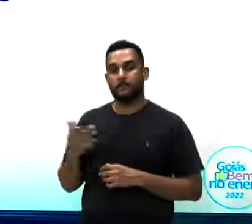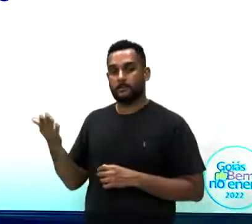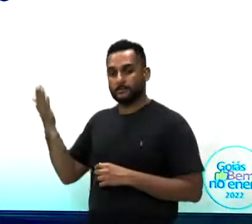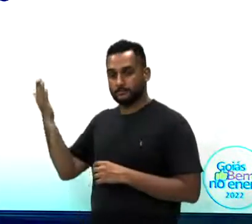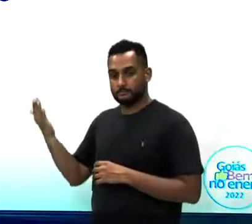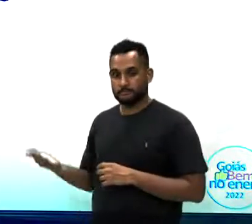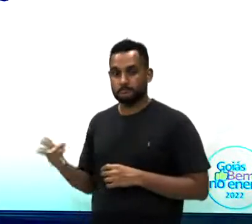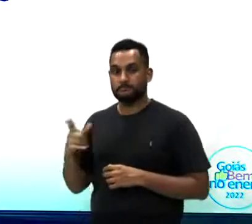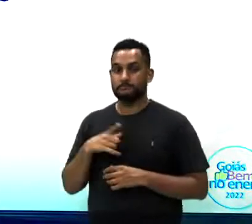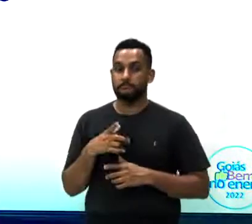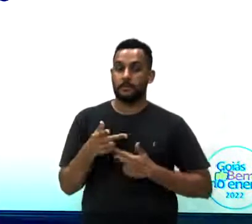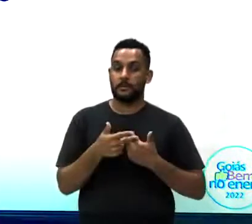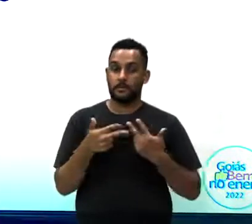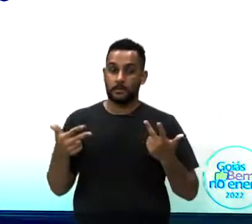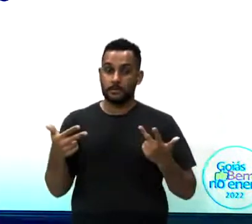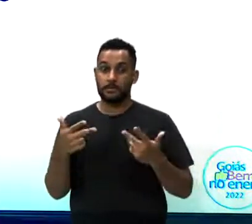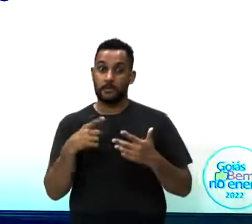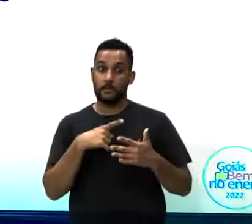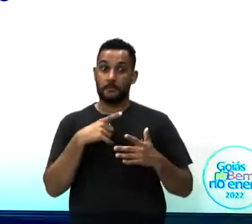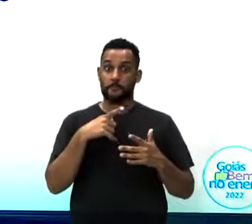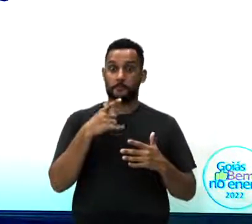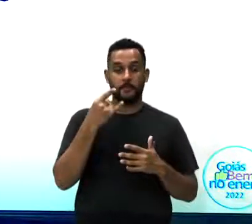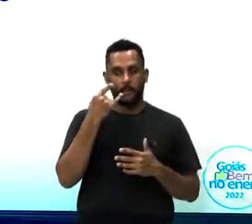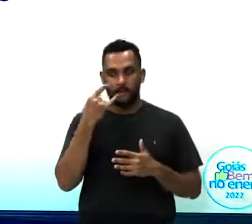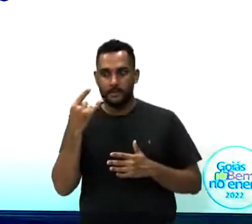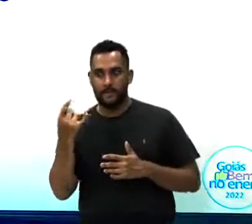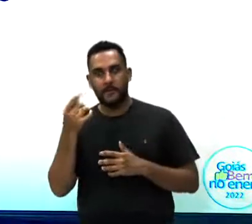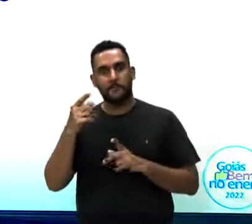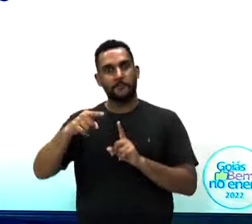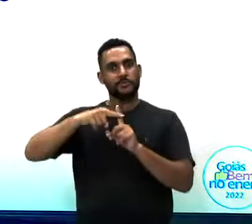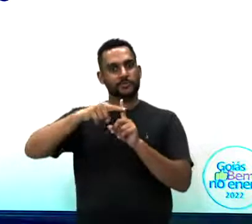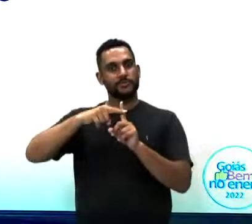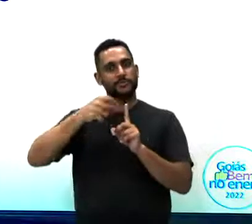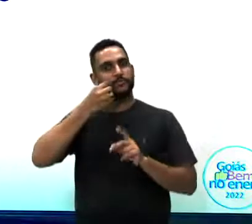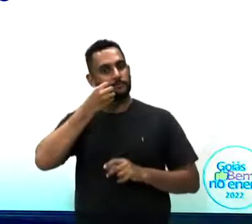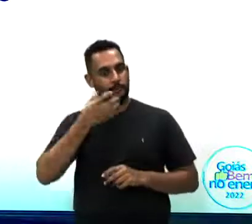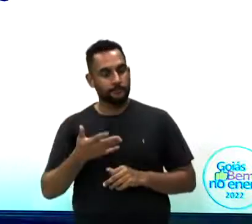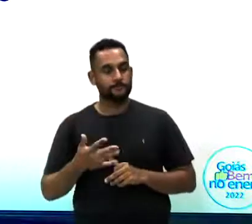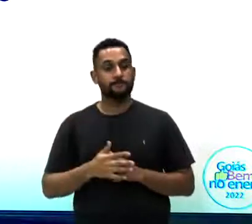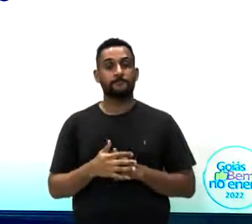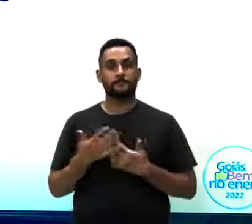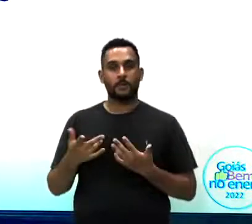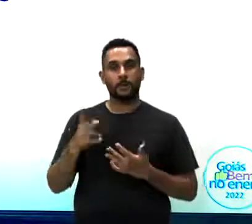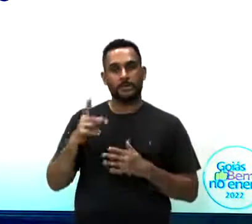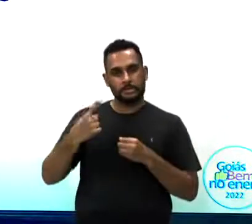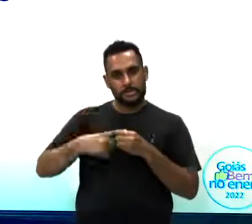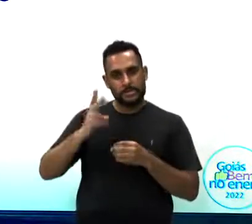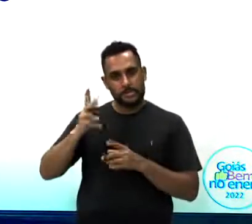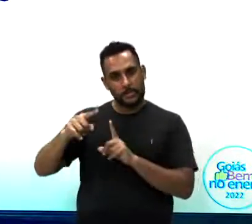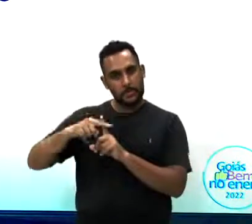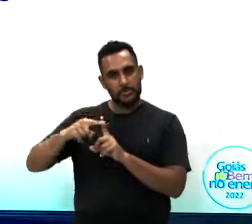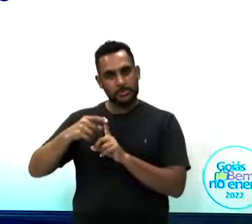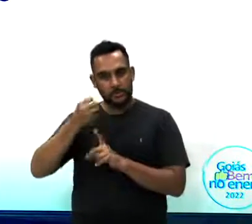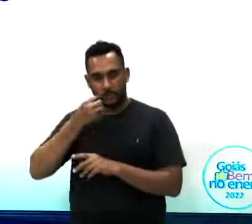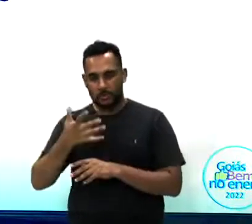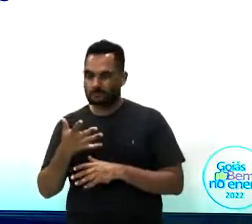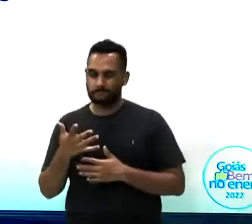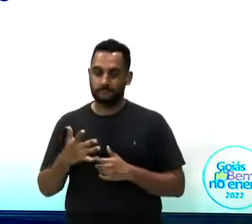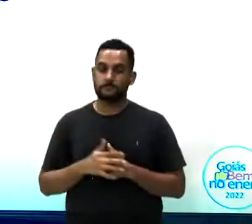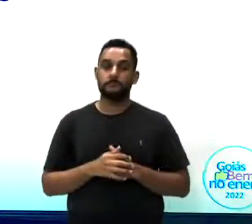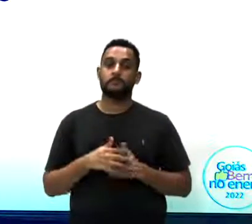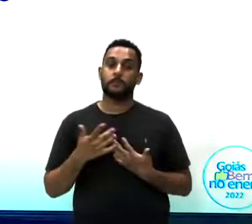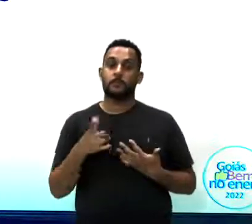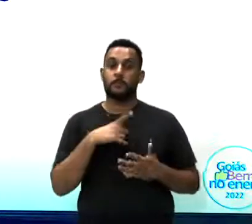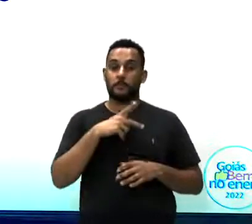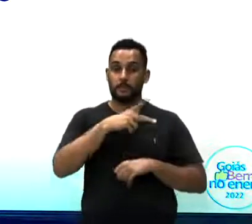fatores atrativos. É importante lembrar que nem sempre as cidades foram atrativas. Então a gente vai ter predominantes em